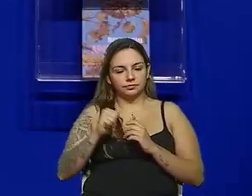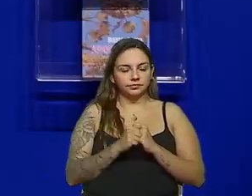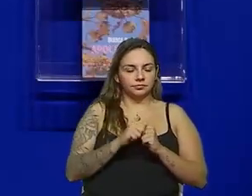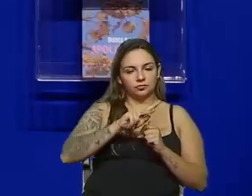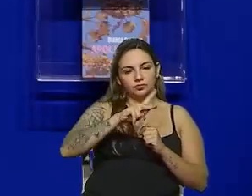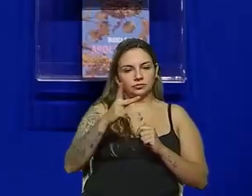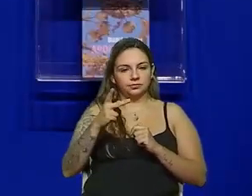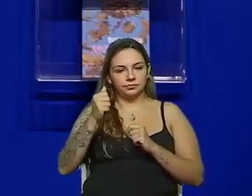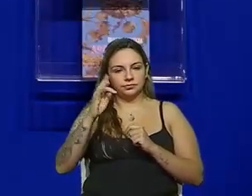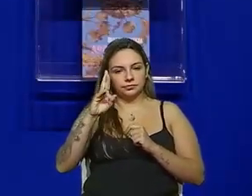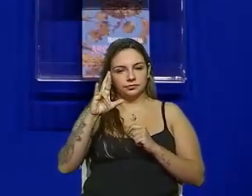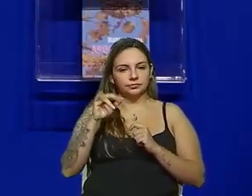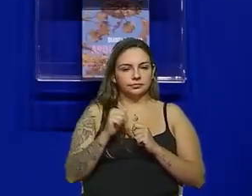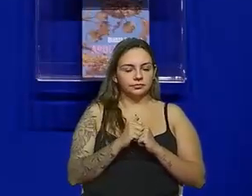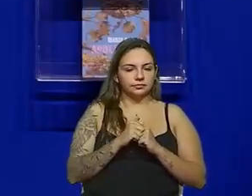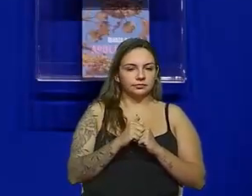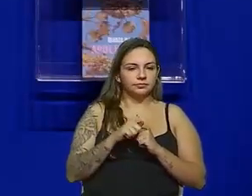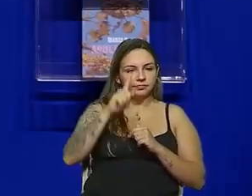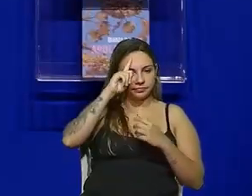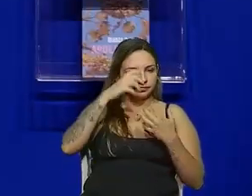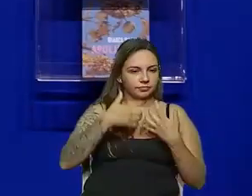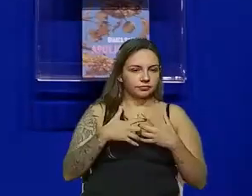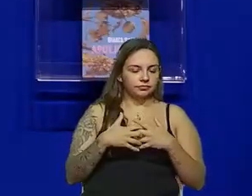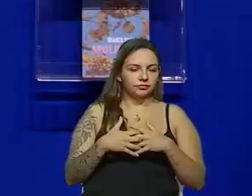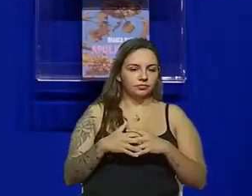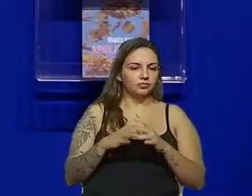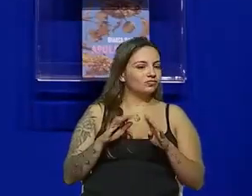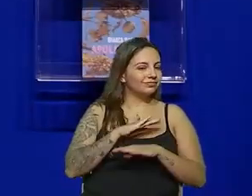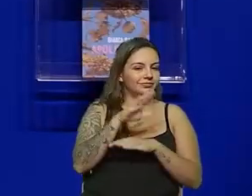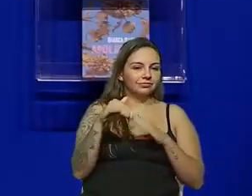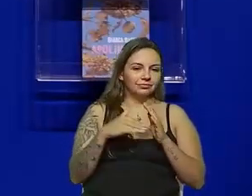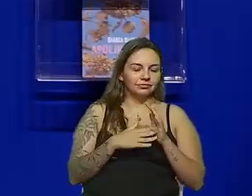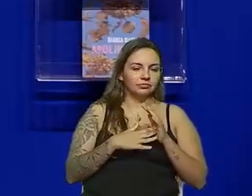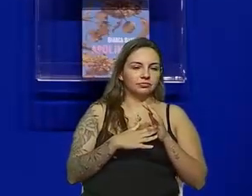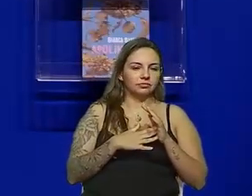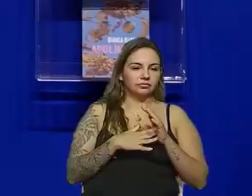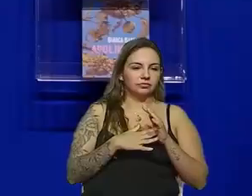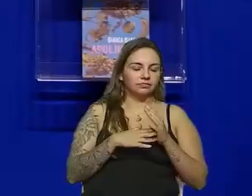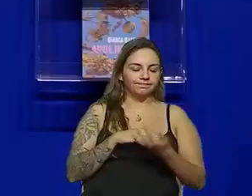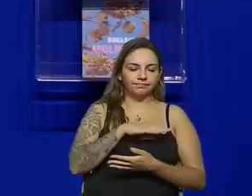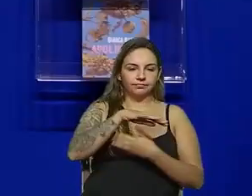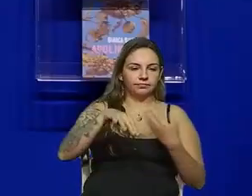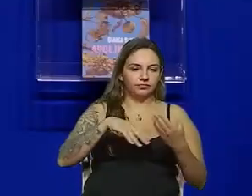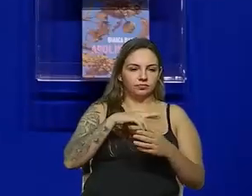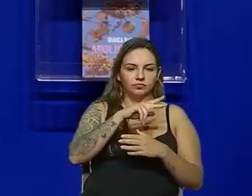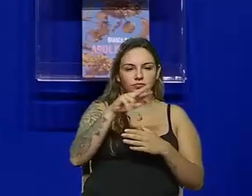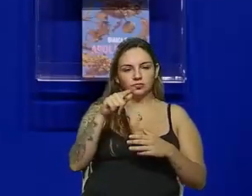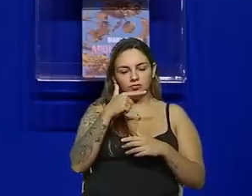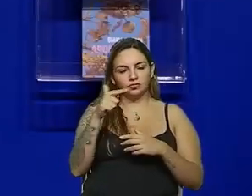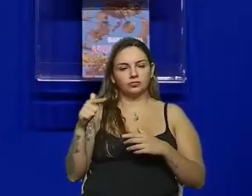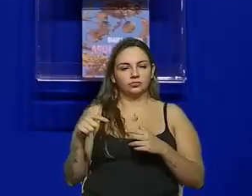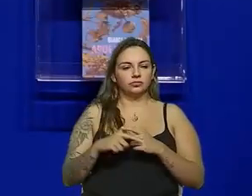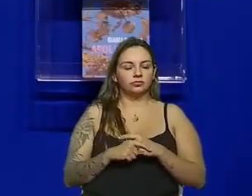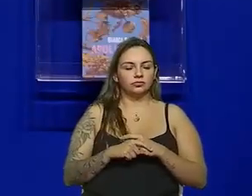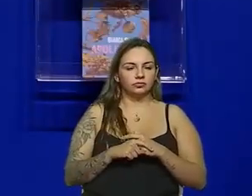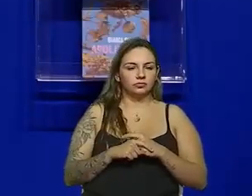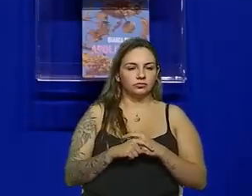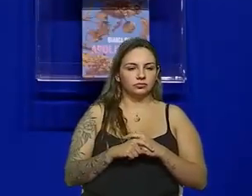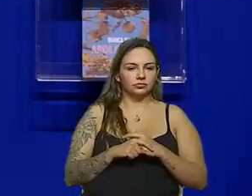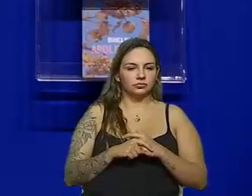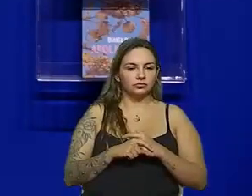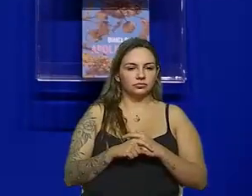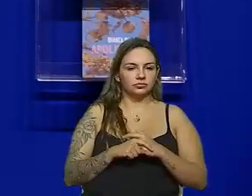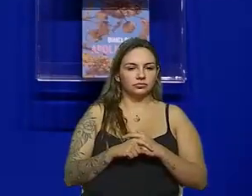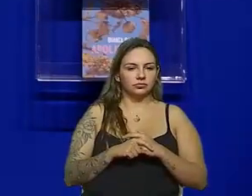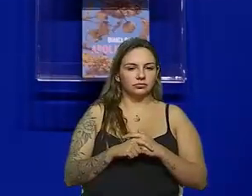pátria, né? Isso, essa reflexão. Quer dizer, tudo isso está ali, mas está misturado com vários outros elementos, né?